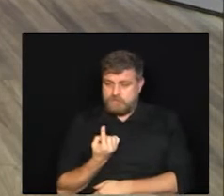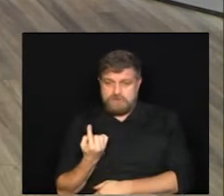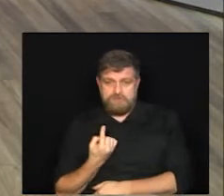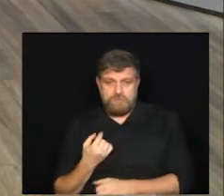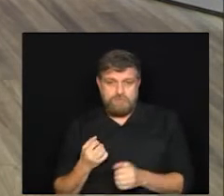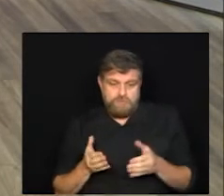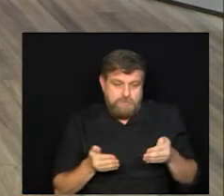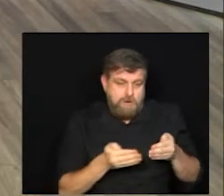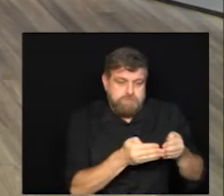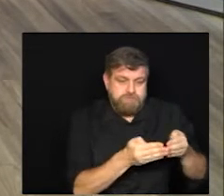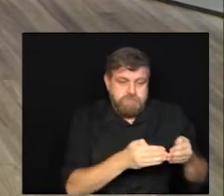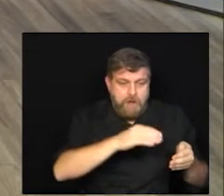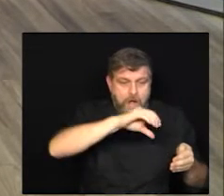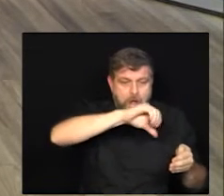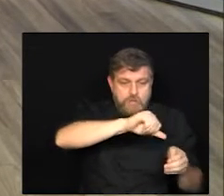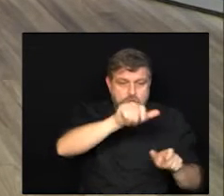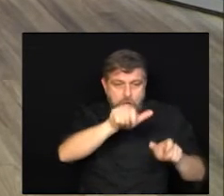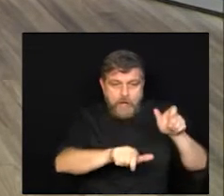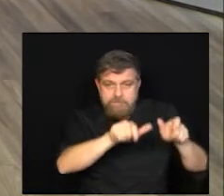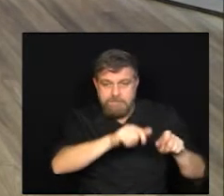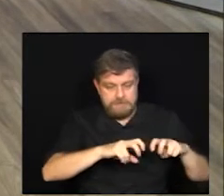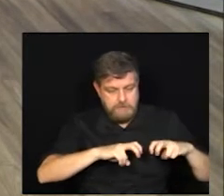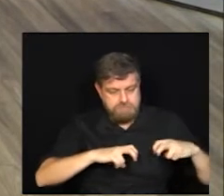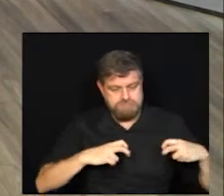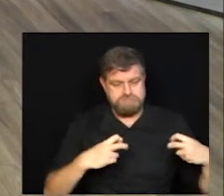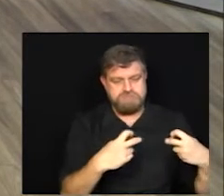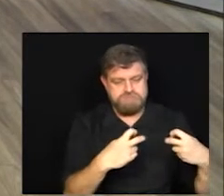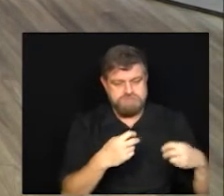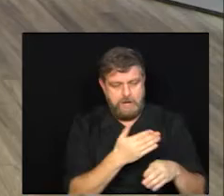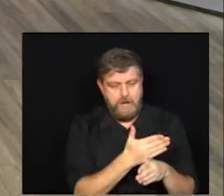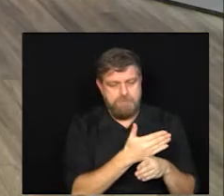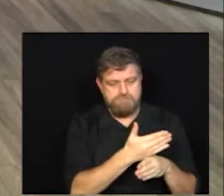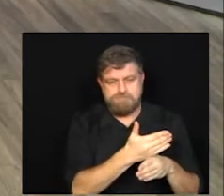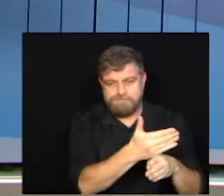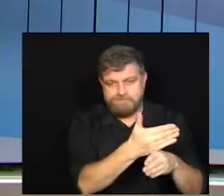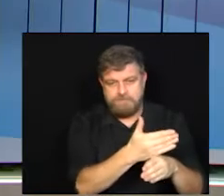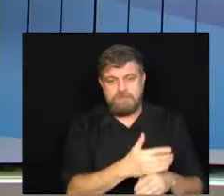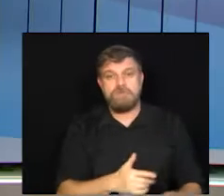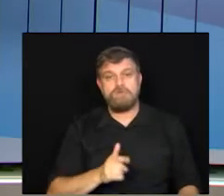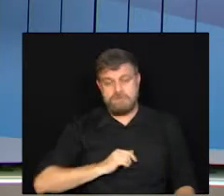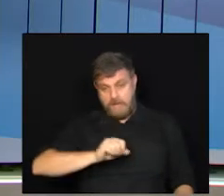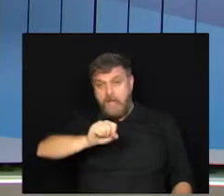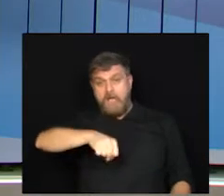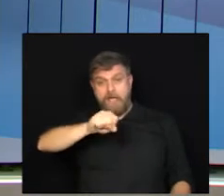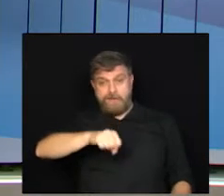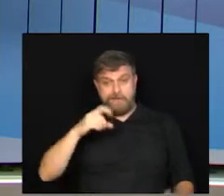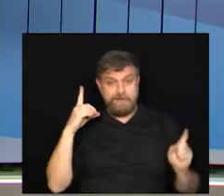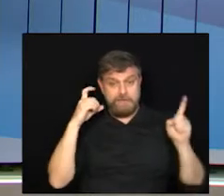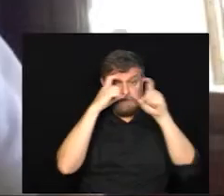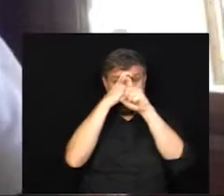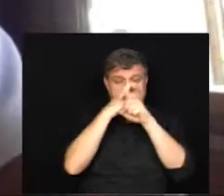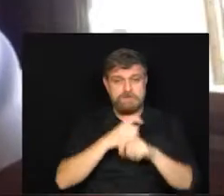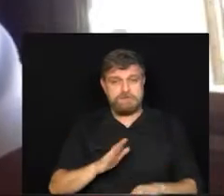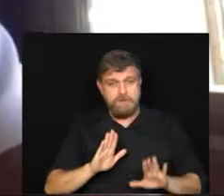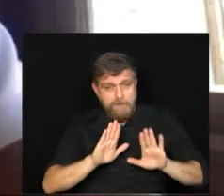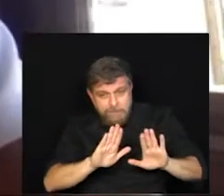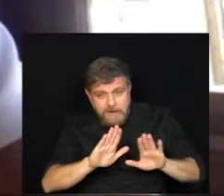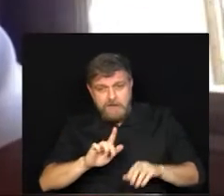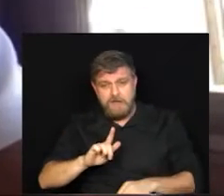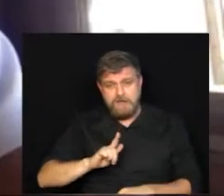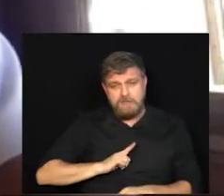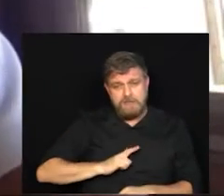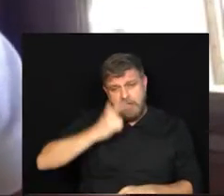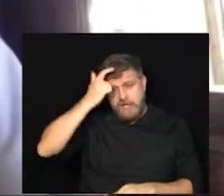você está com mais 9 pessoas. Sim. É difícil isso, mas eu